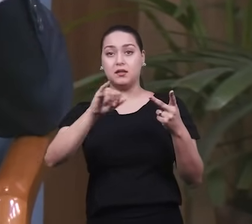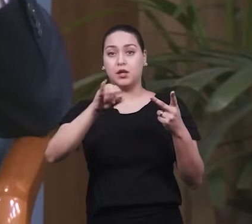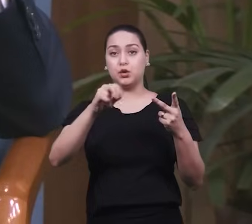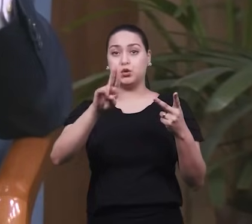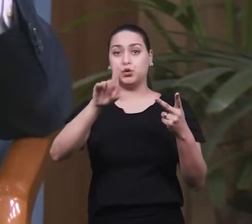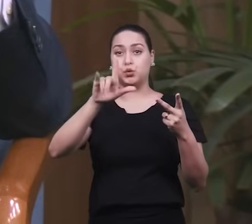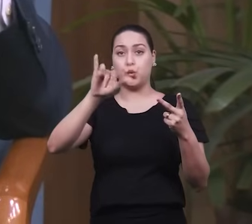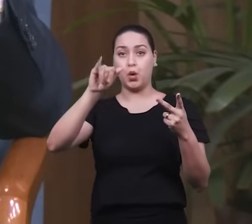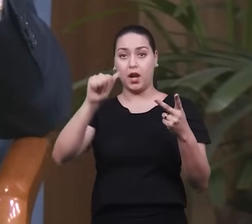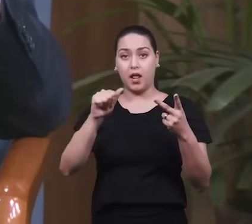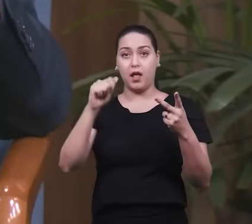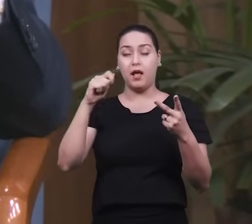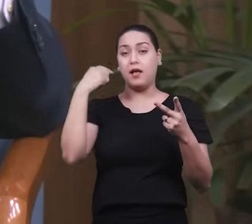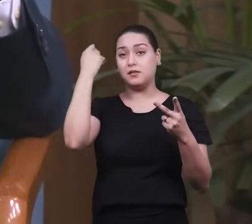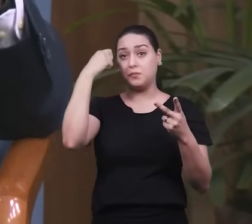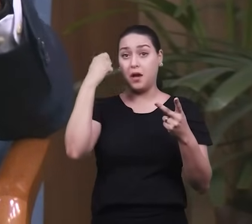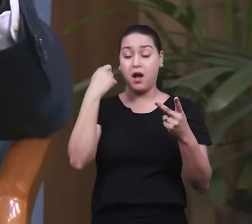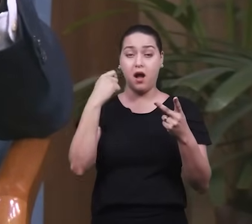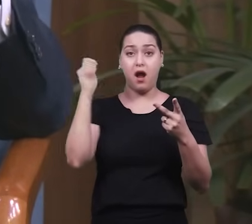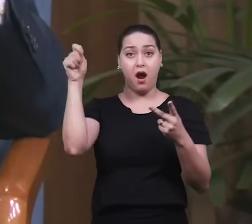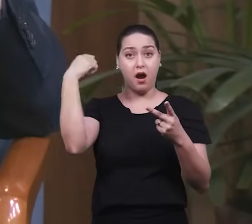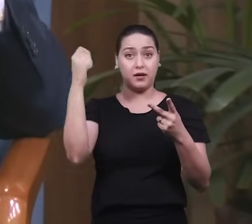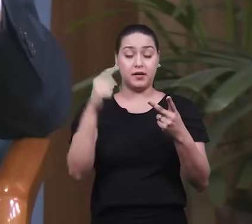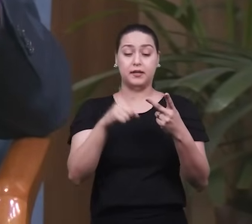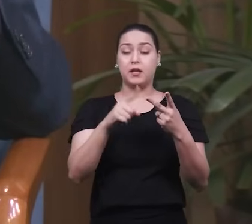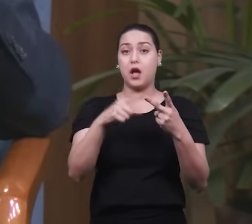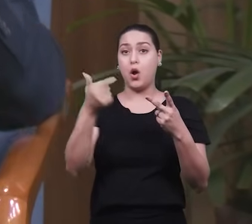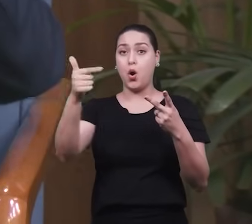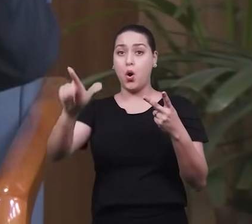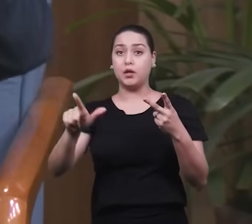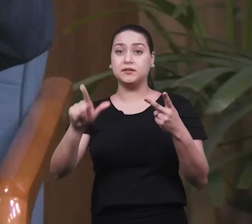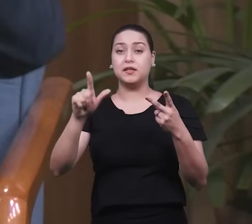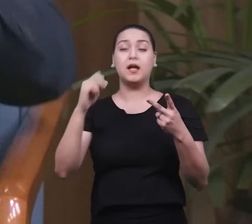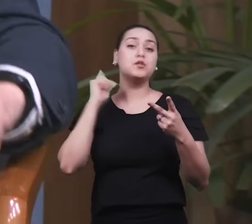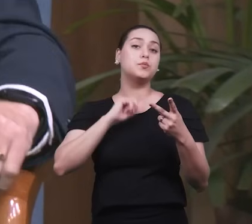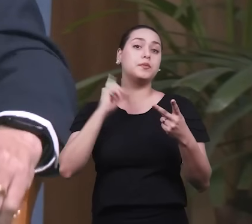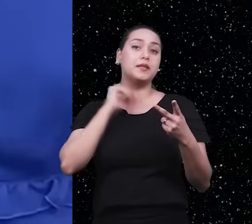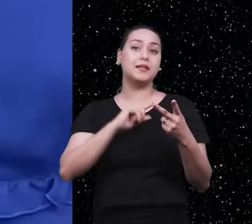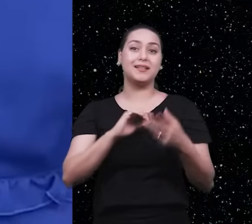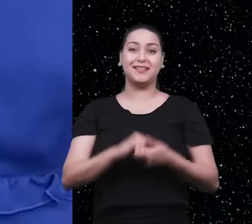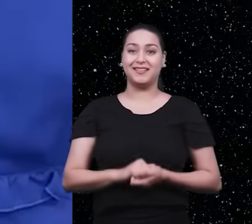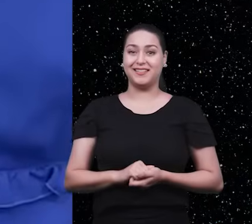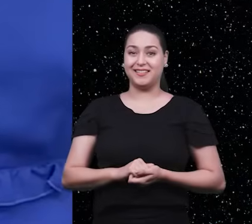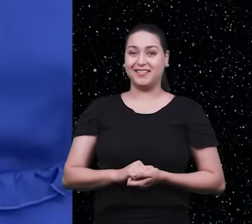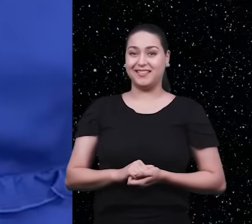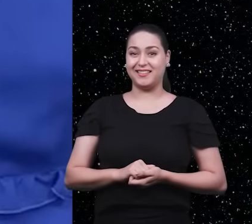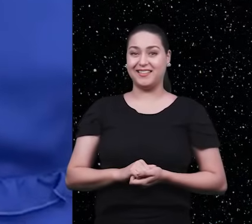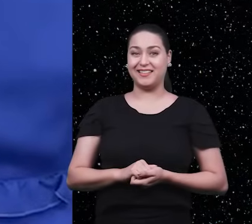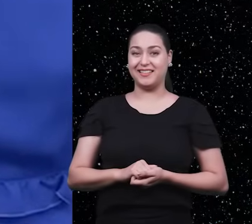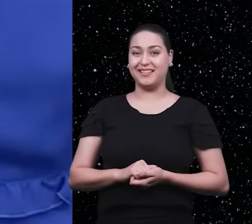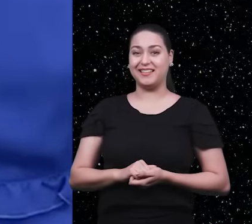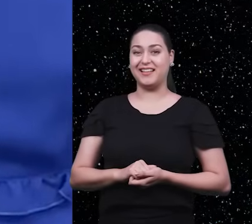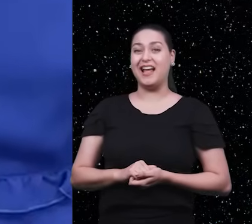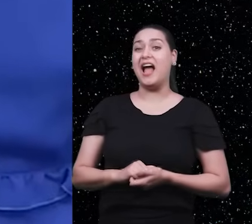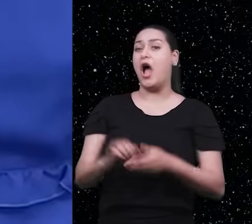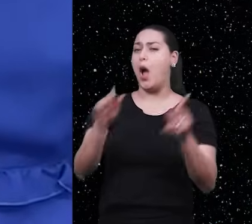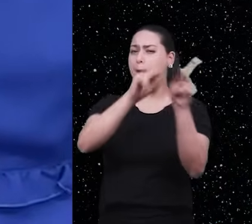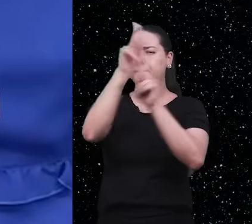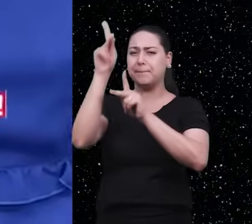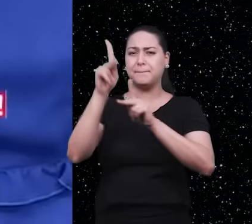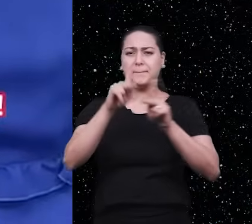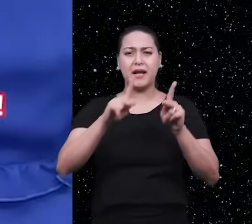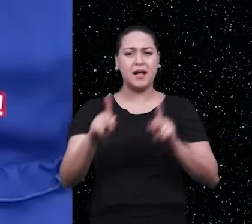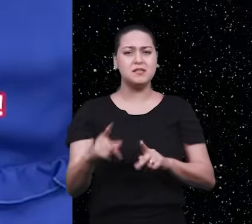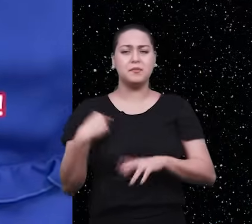de Laisla, de Ibireté, Minas Gerais. Vamos assistir. O programa Evangelho Eterno é uma